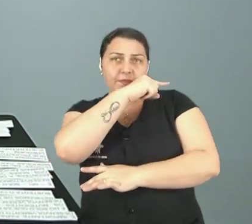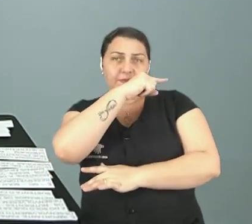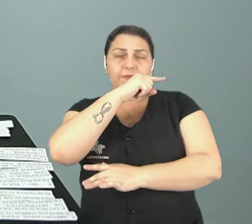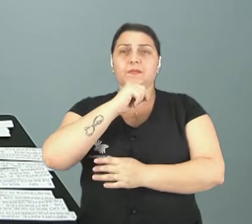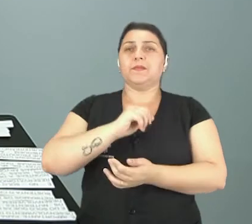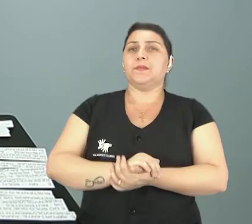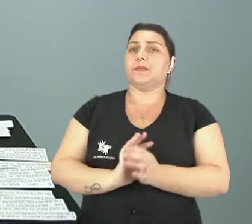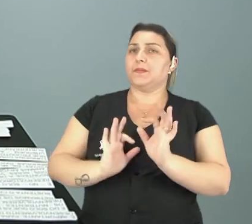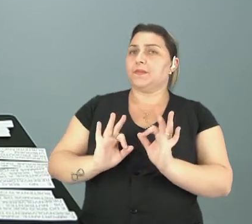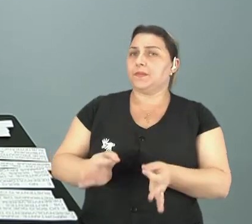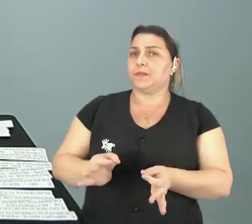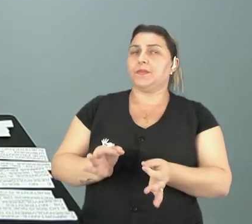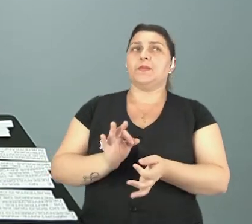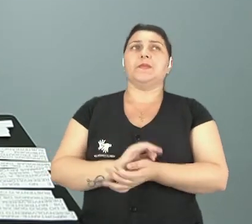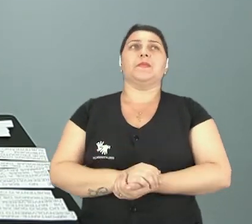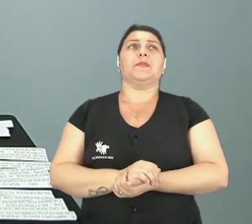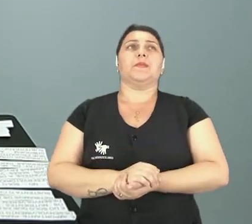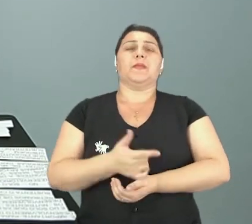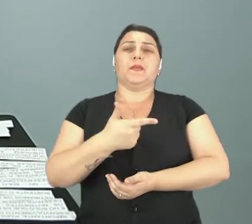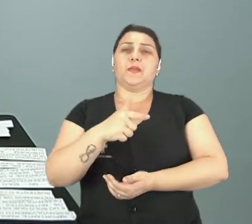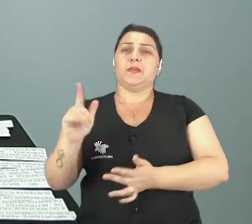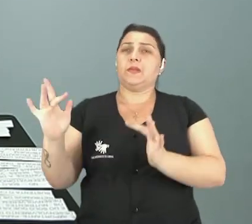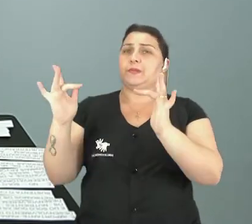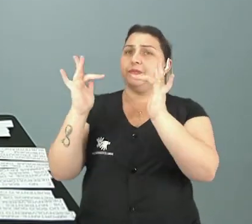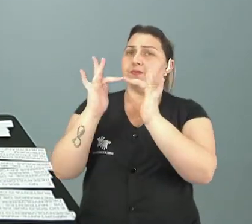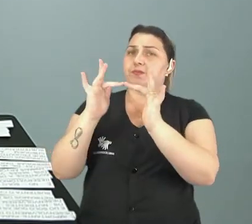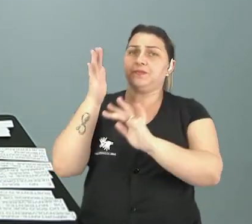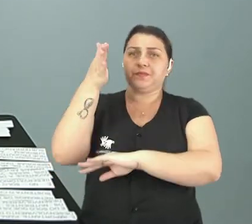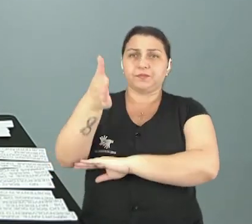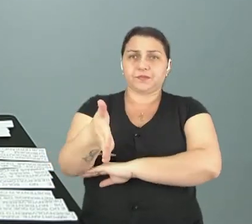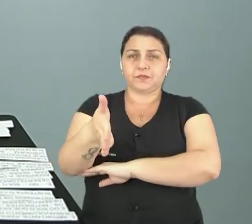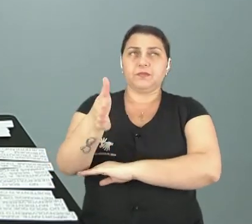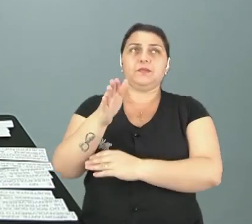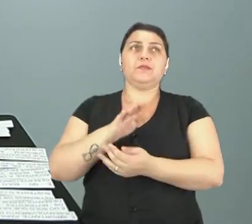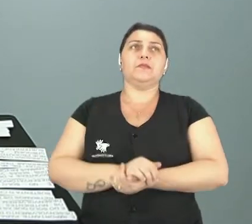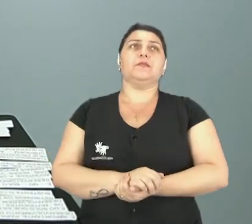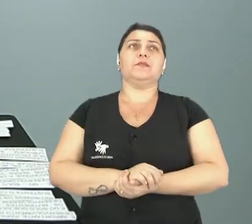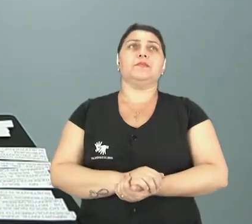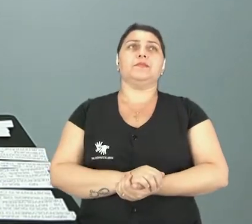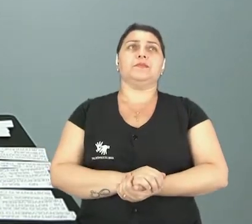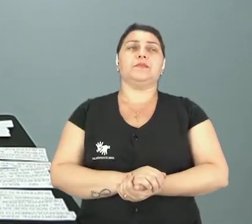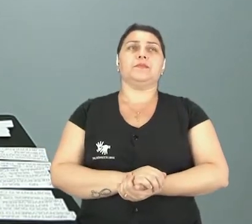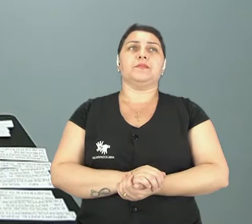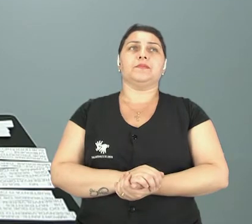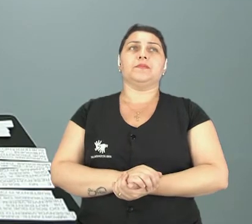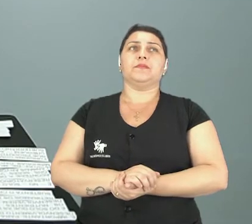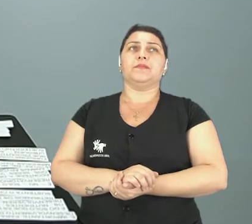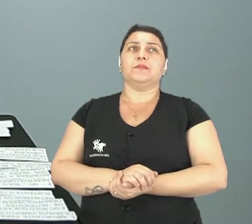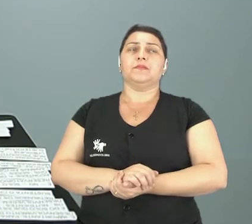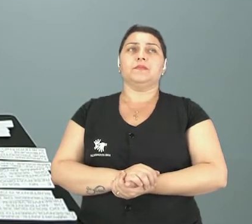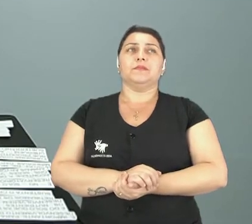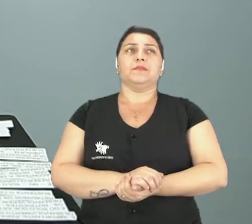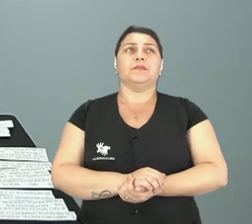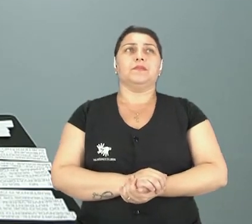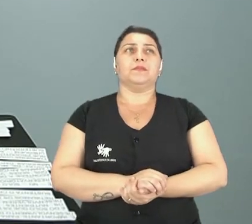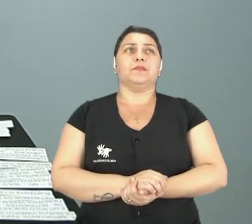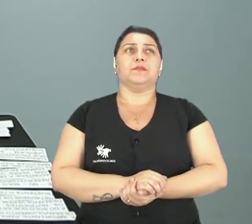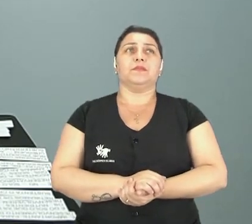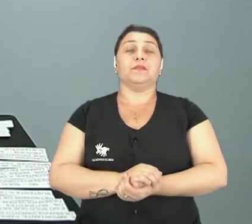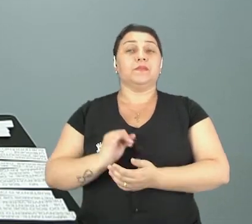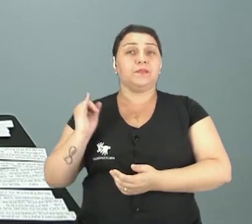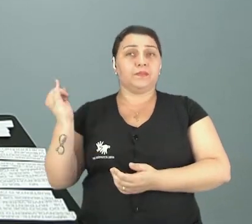dificultoso, certo? Não tem aquele contato direto. Enfim, então,